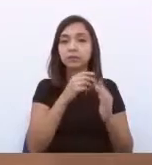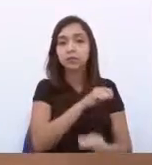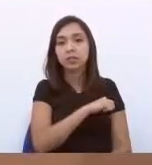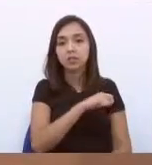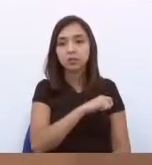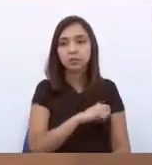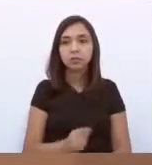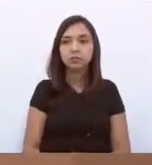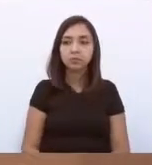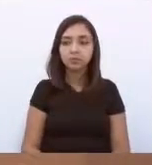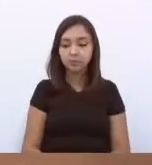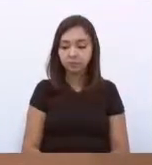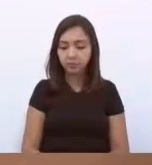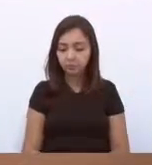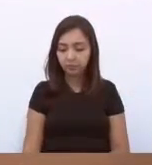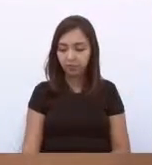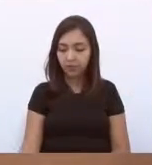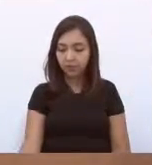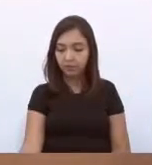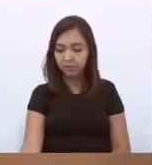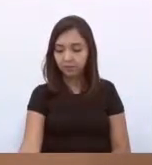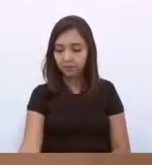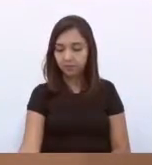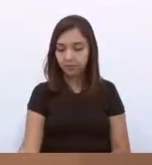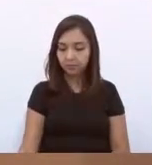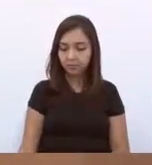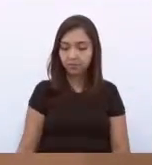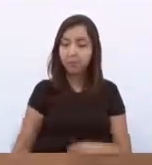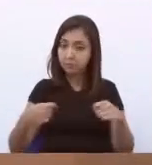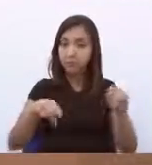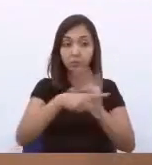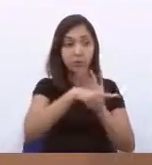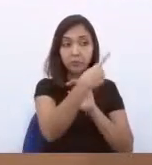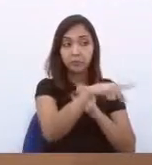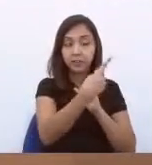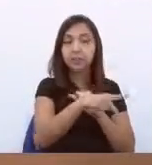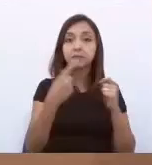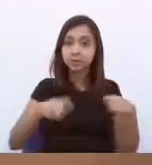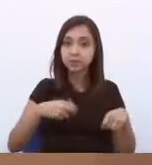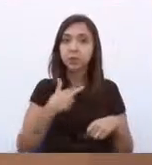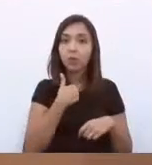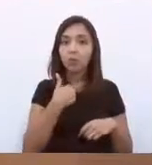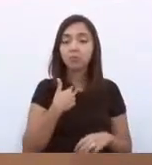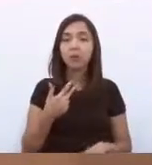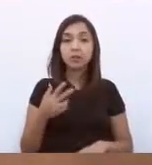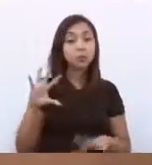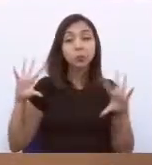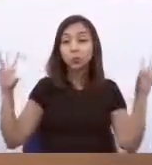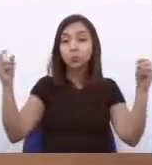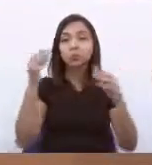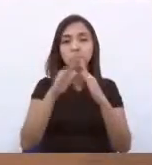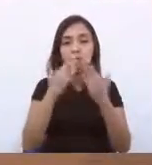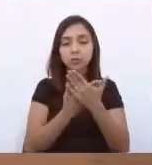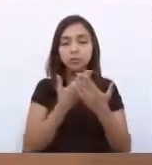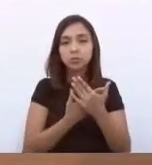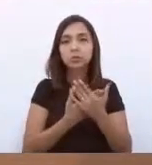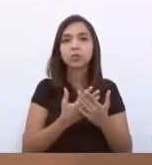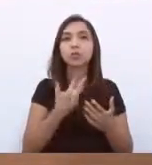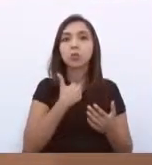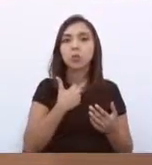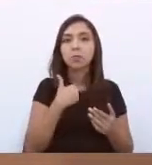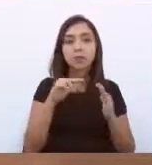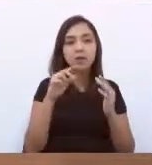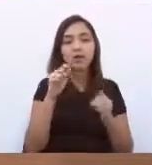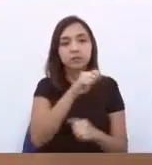dele. E é isso mesmo, tem que ocupar mesmo, que é dele. Que diz que todas as escolas fossem ocupadas pelos